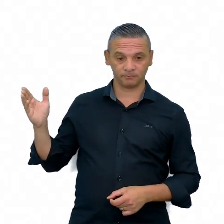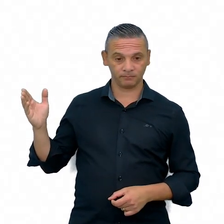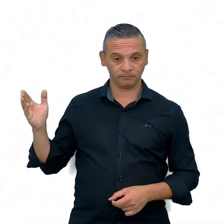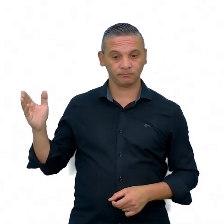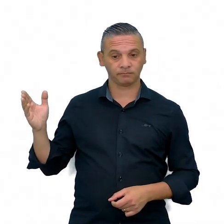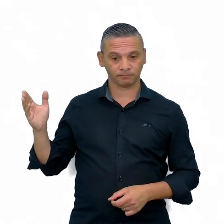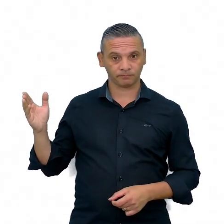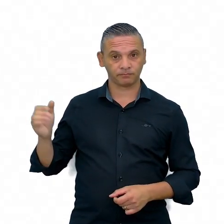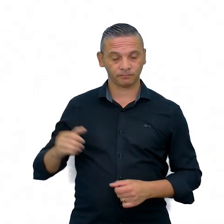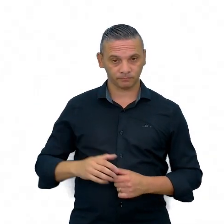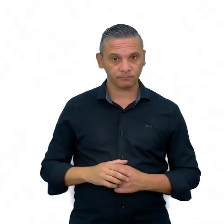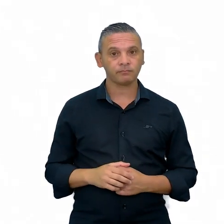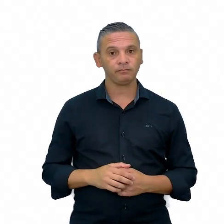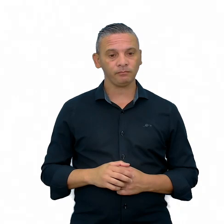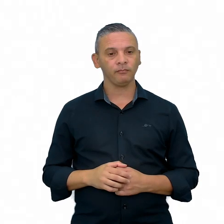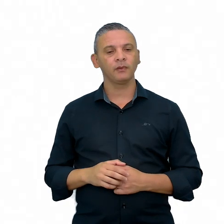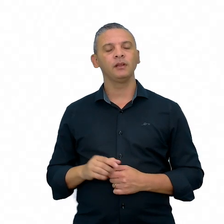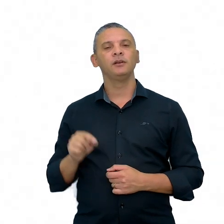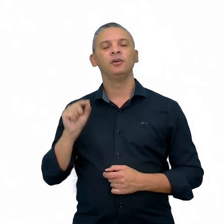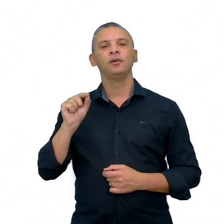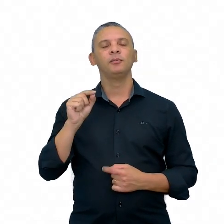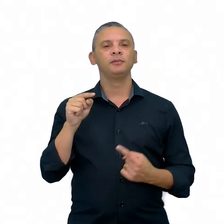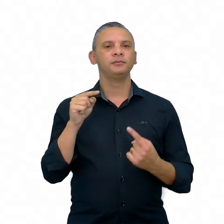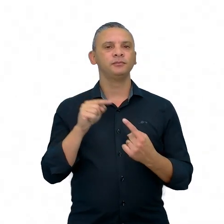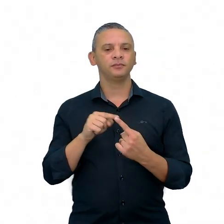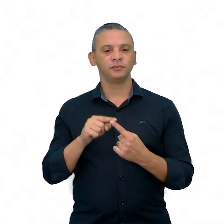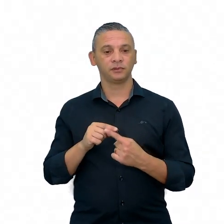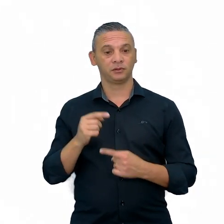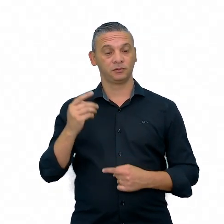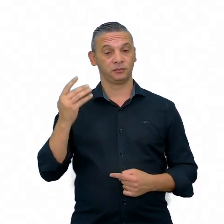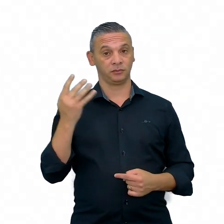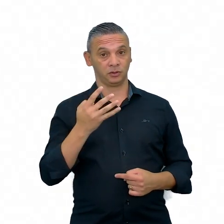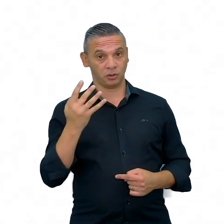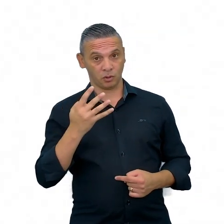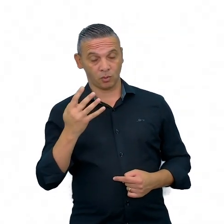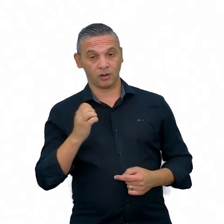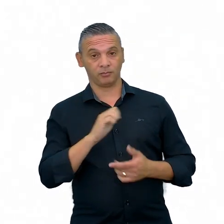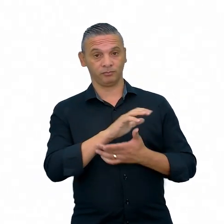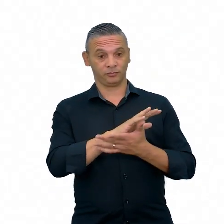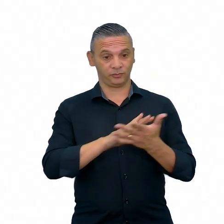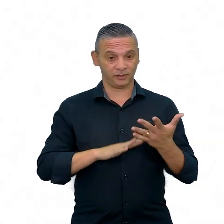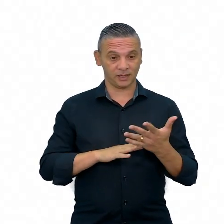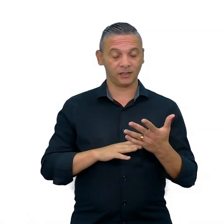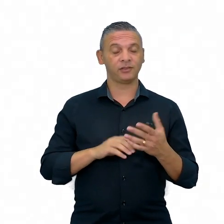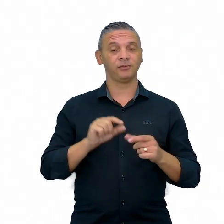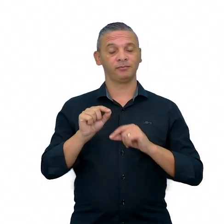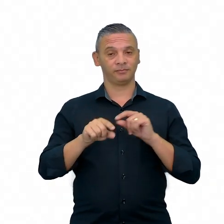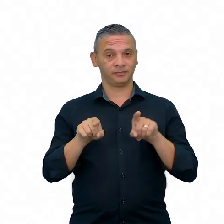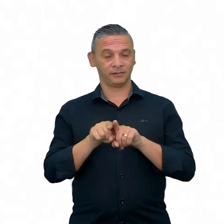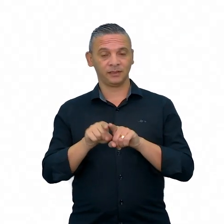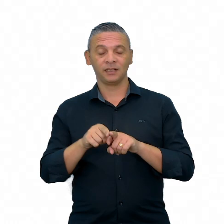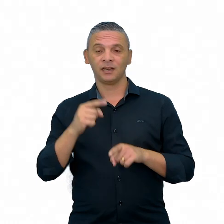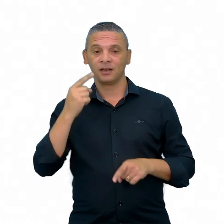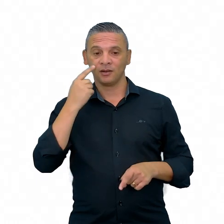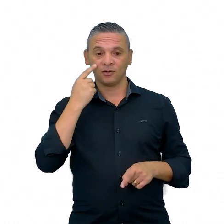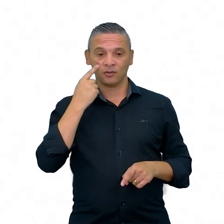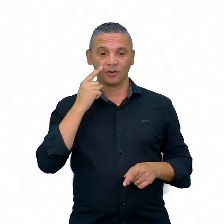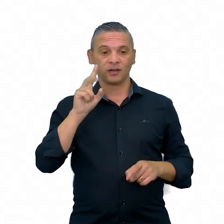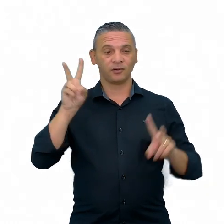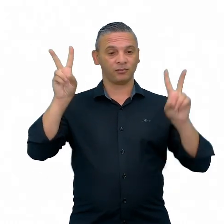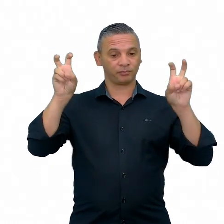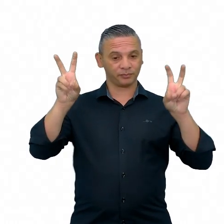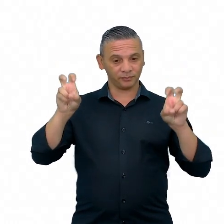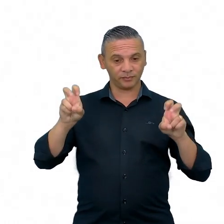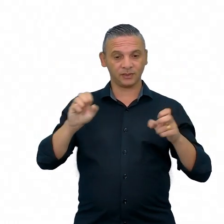estamos caminhando aqui para a nossa 4ª transmissão de ano série, né? Estamos falando com vocês sobre a sequência